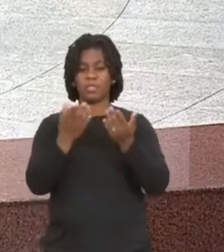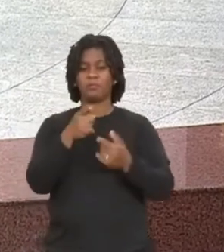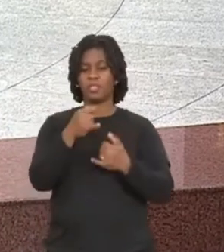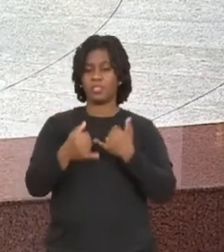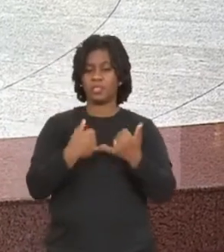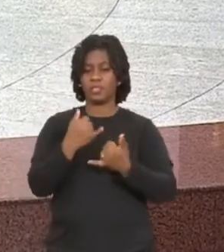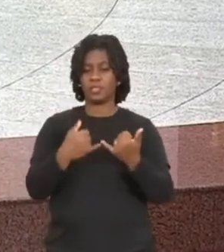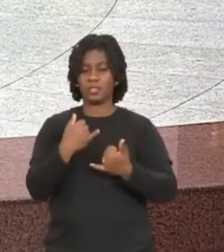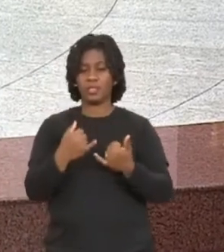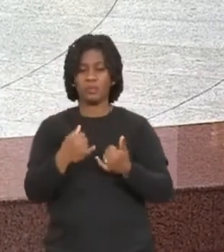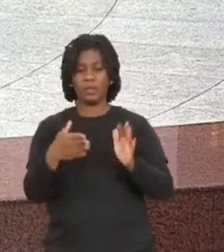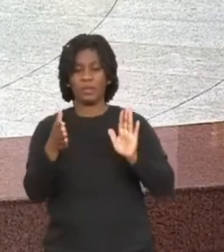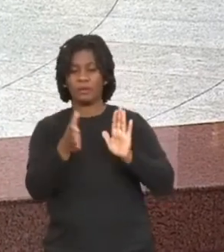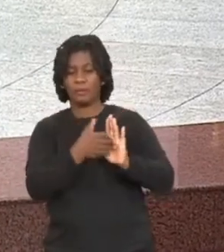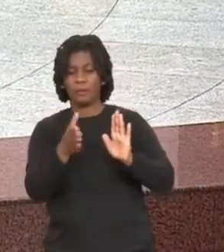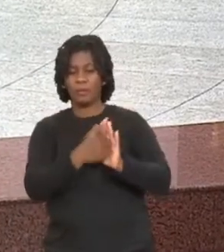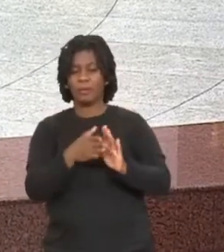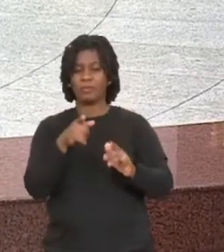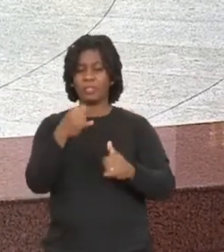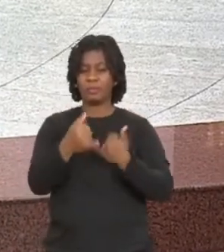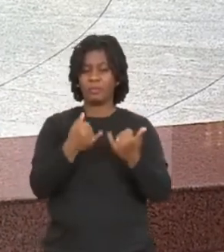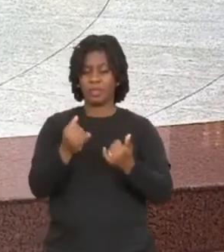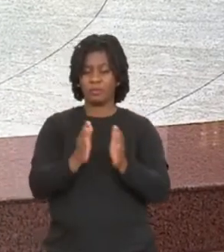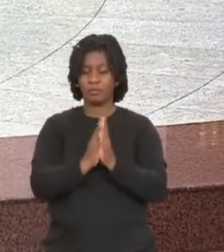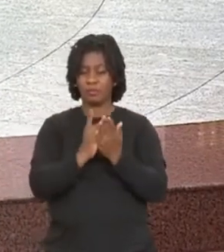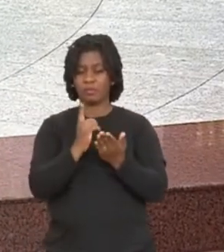com campanha, você brinca com a Bíblia.